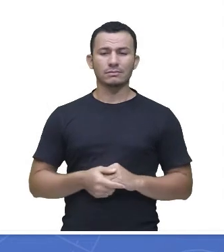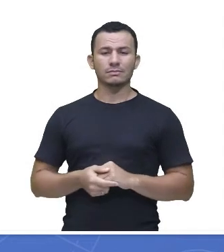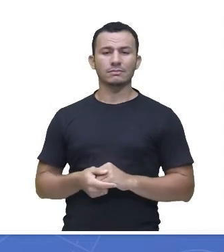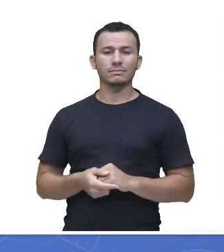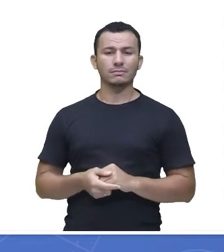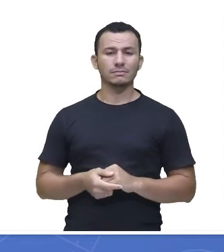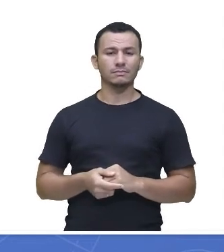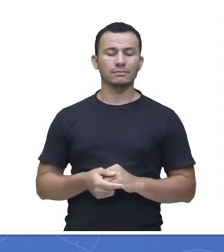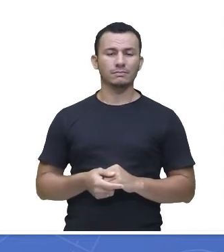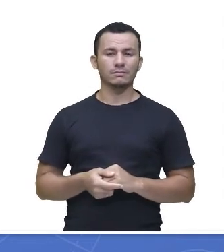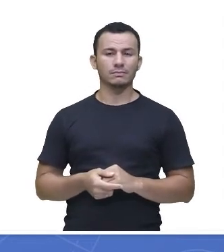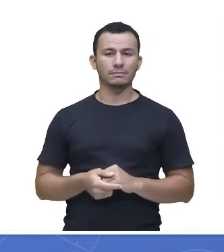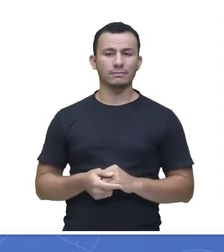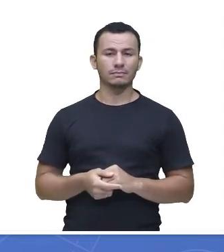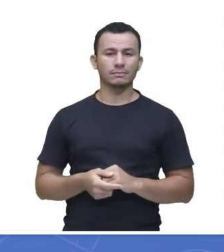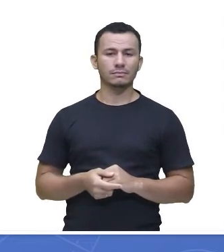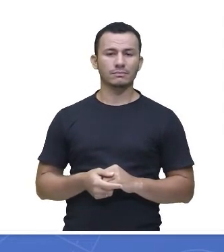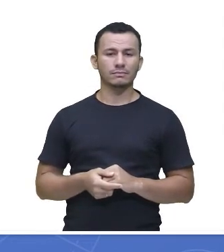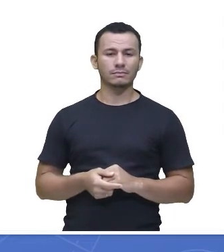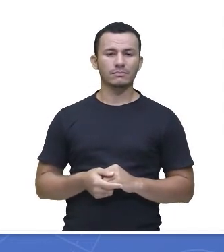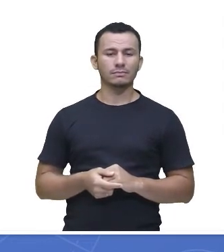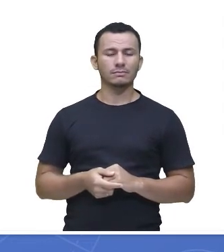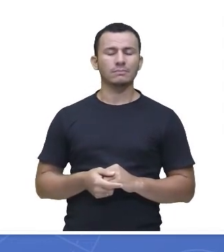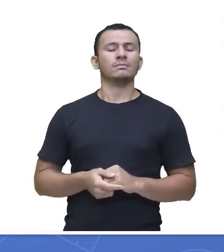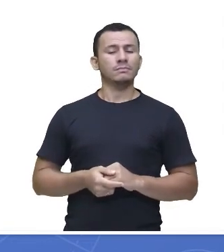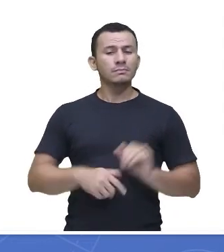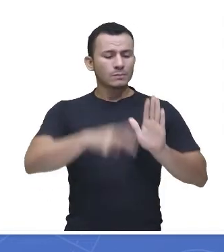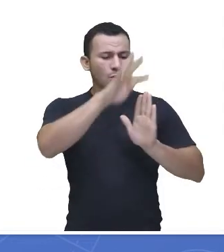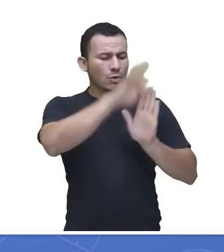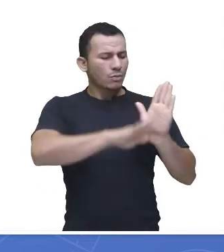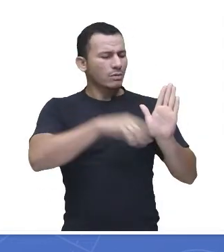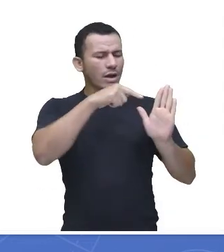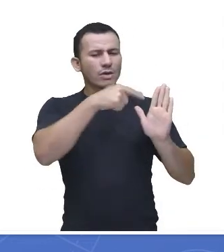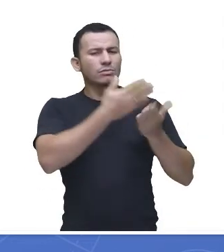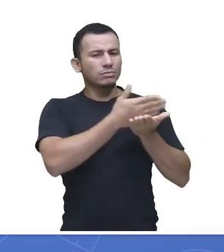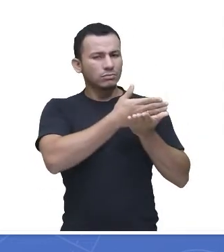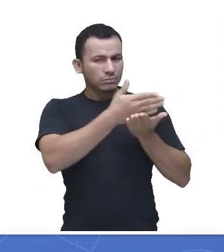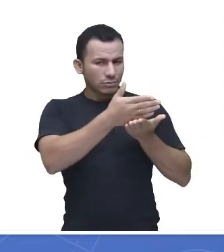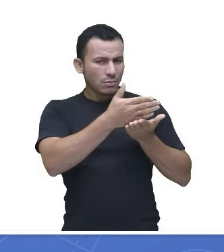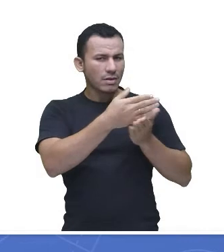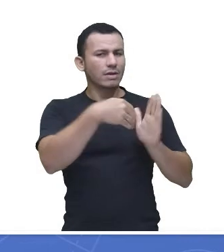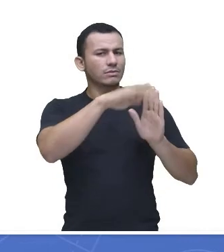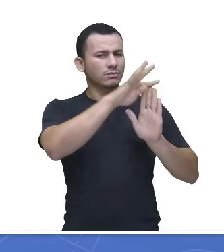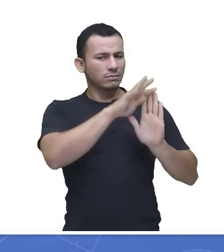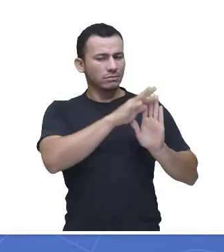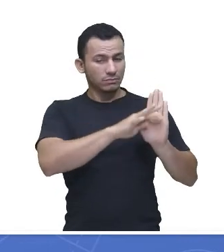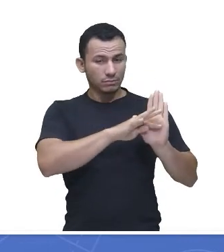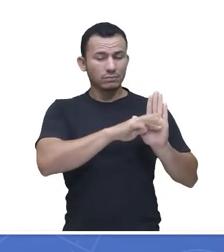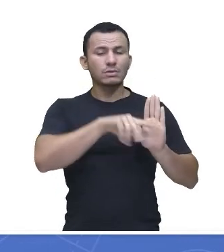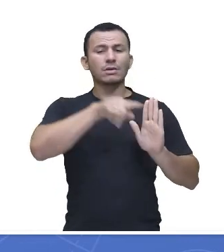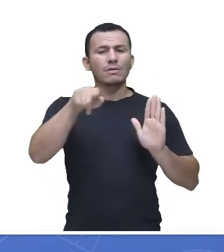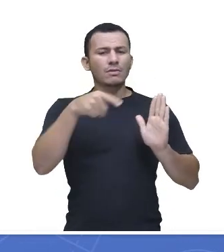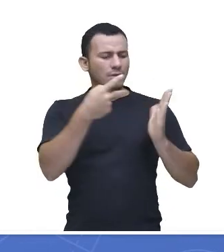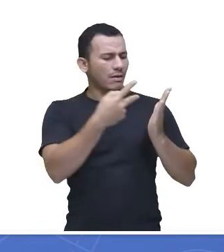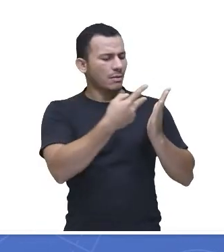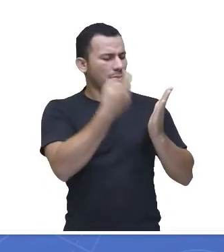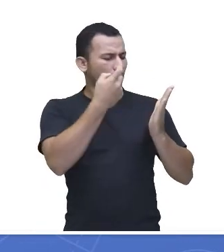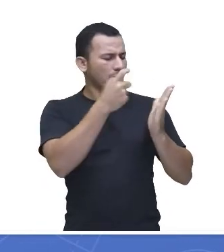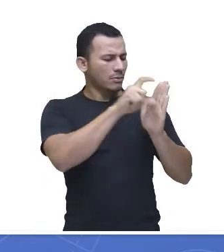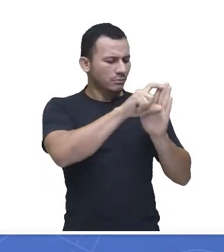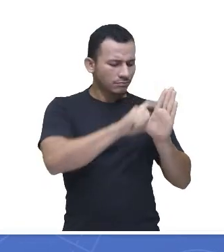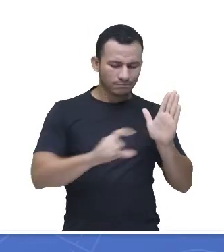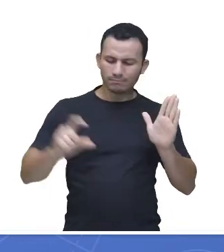olha aí, do decorrer do texto, né, no decorrer do texto, você vai extrair um texto